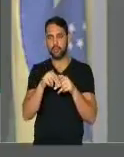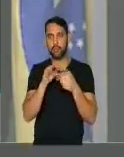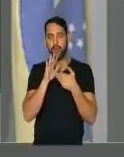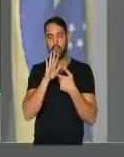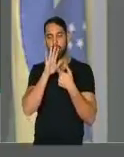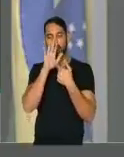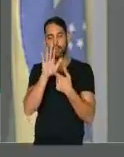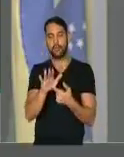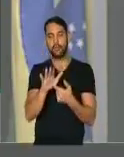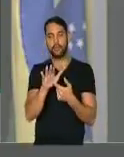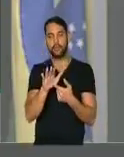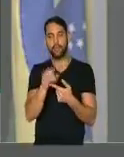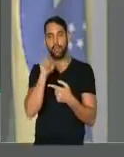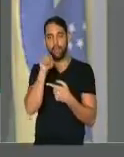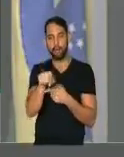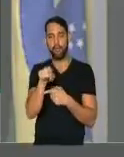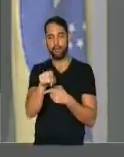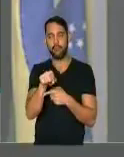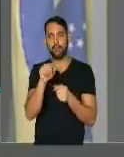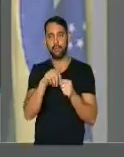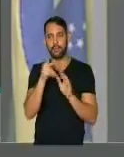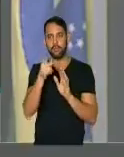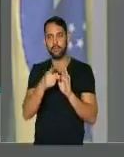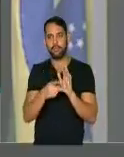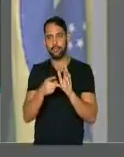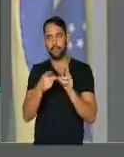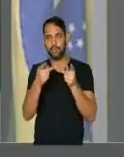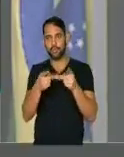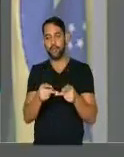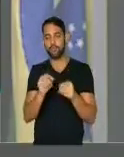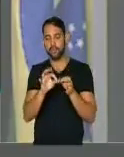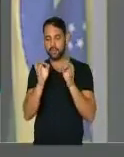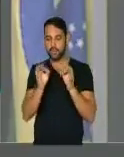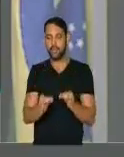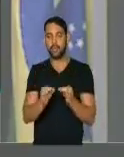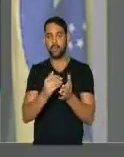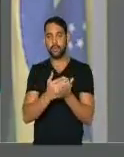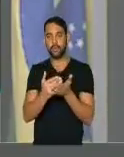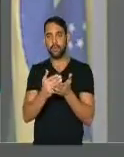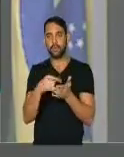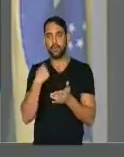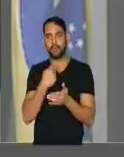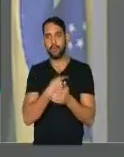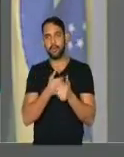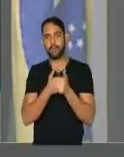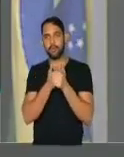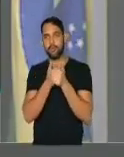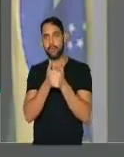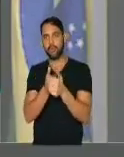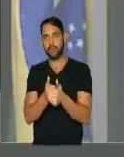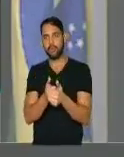para mostrar que lá este projeto deu certo. Então